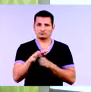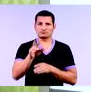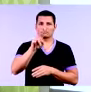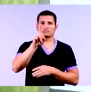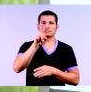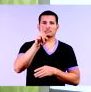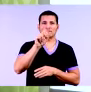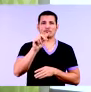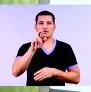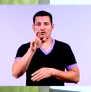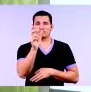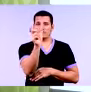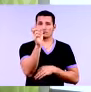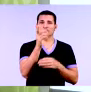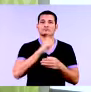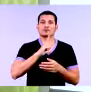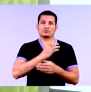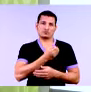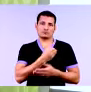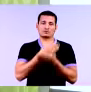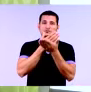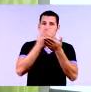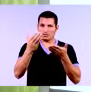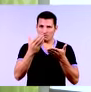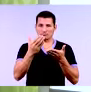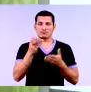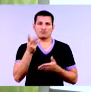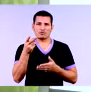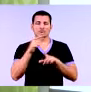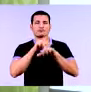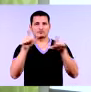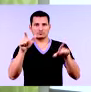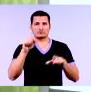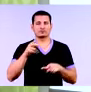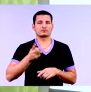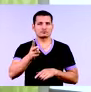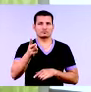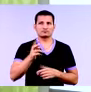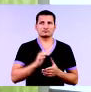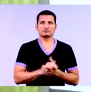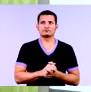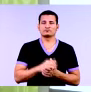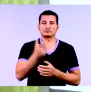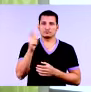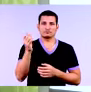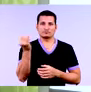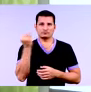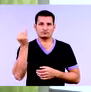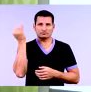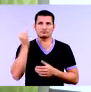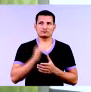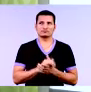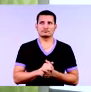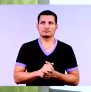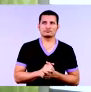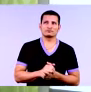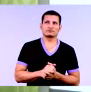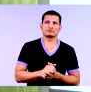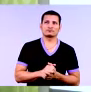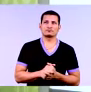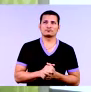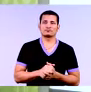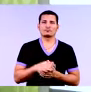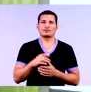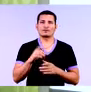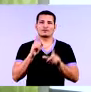variável tenha um valor inicial, mesmo que seja vazio. É sempre recomendável. E um outro item importante é a questão